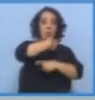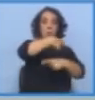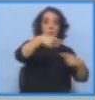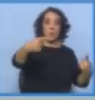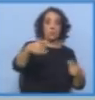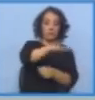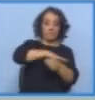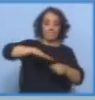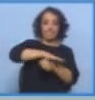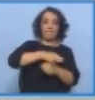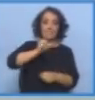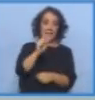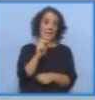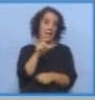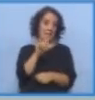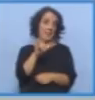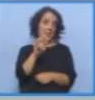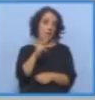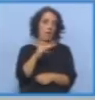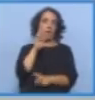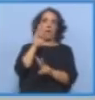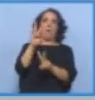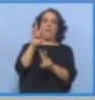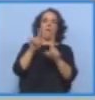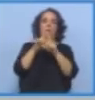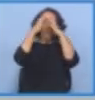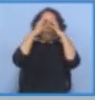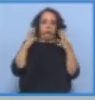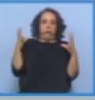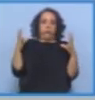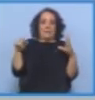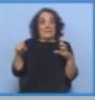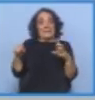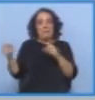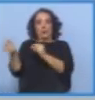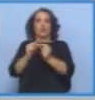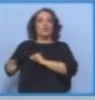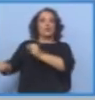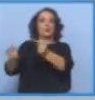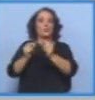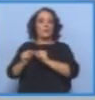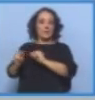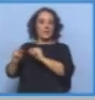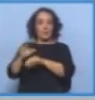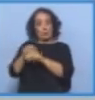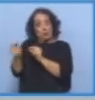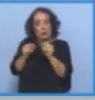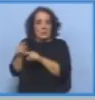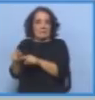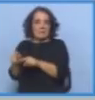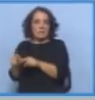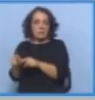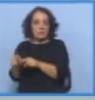da Galileia, são certamente chocantes. E daí isso eles discutiam. E discutiam exatamente, para